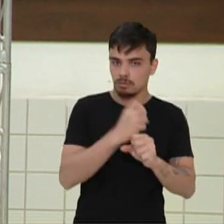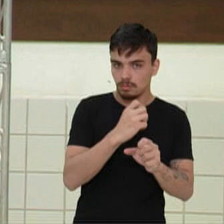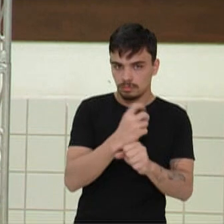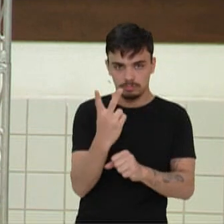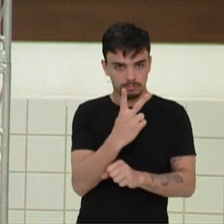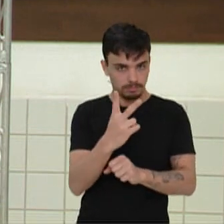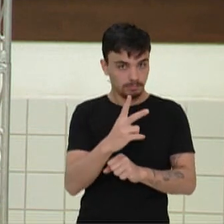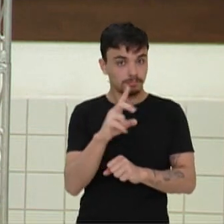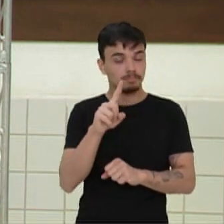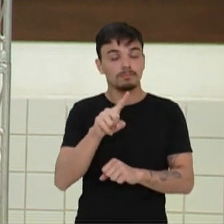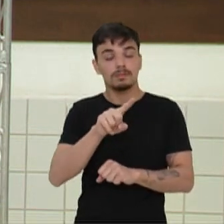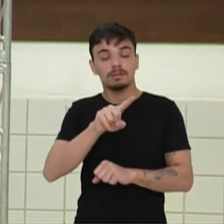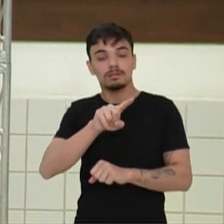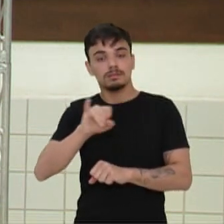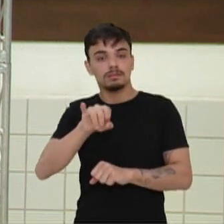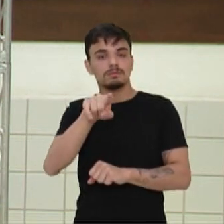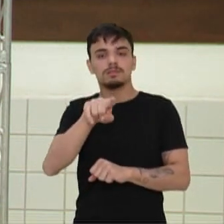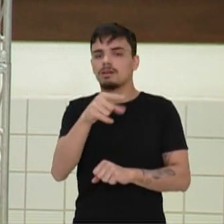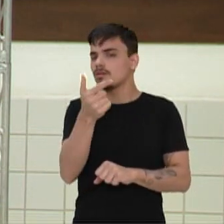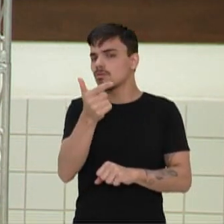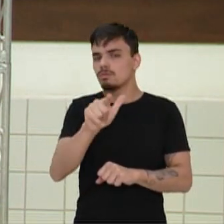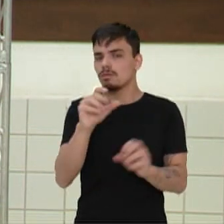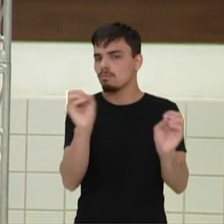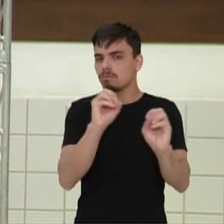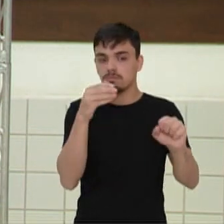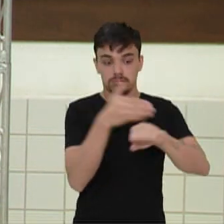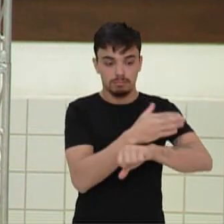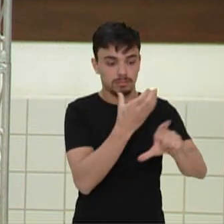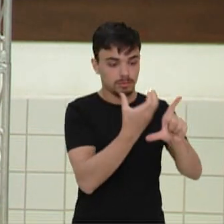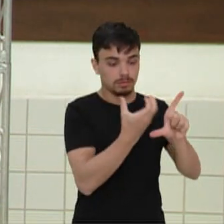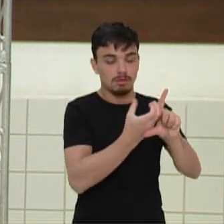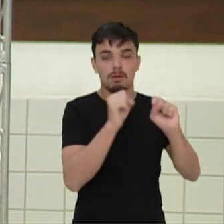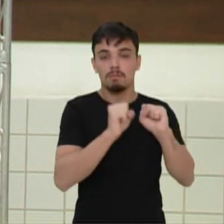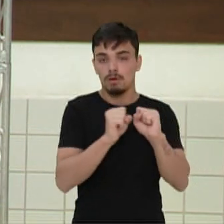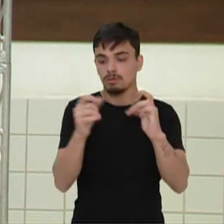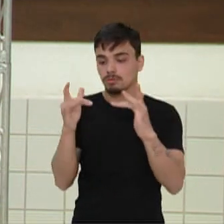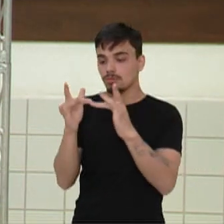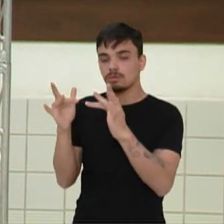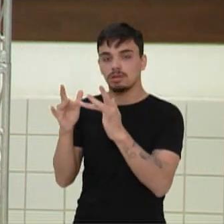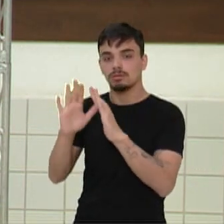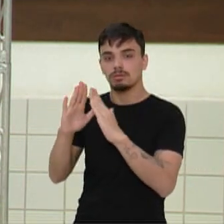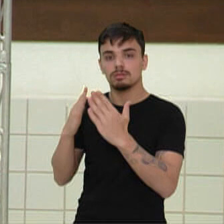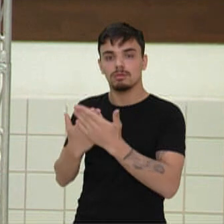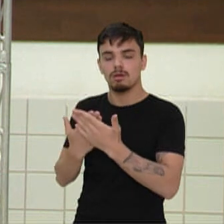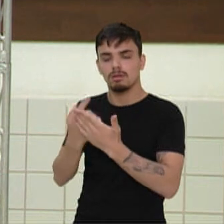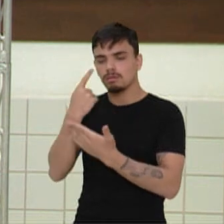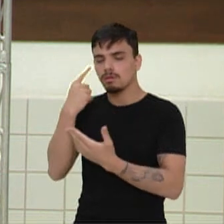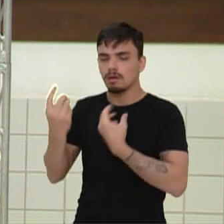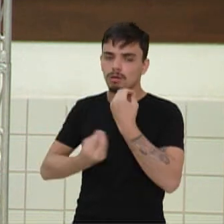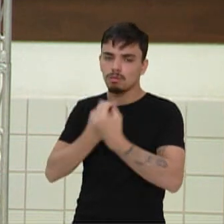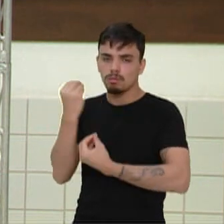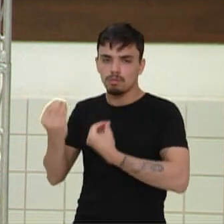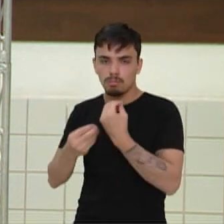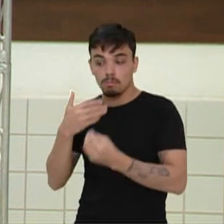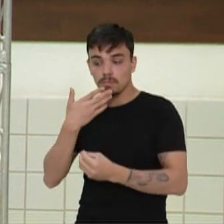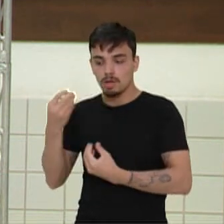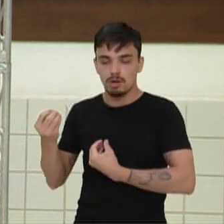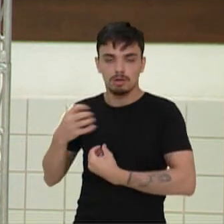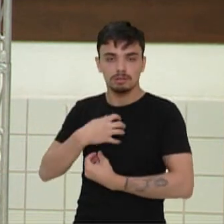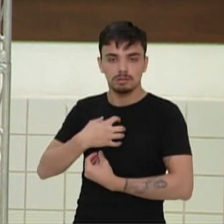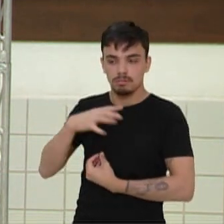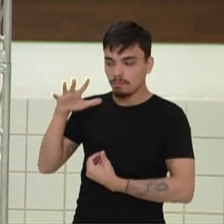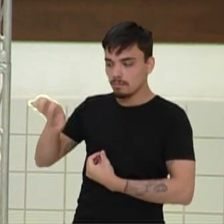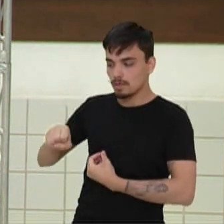você que não tem acesso ao Classroom, você entre em contato com a sua escola e veja a melhor forma de você estar retirando